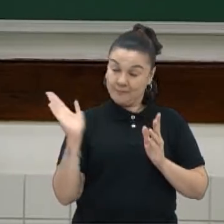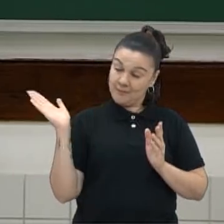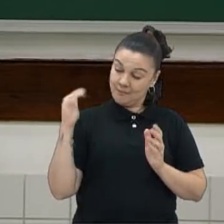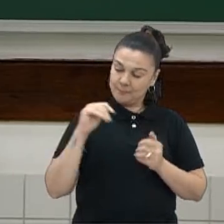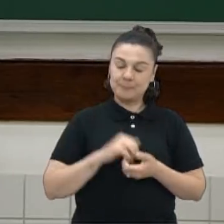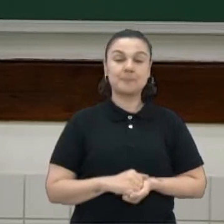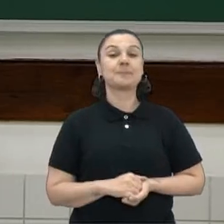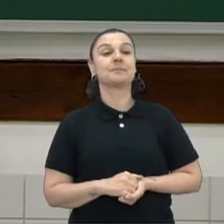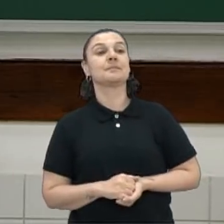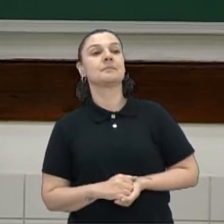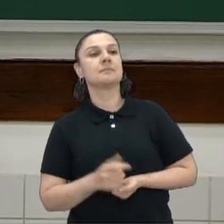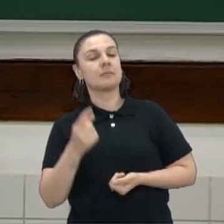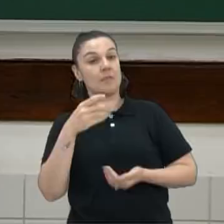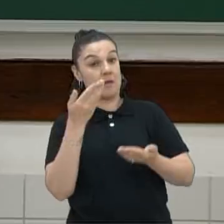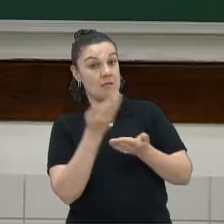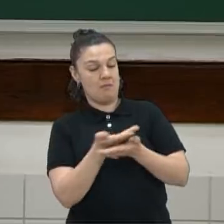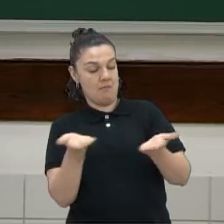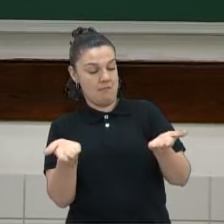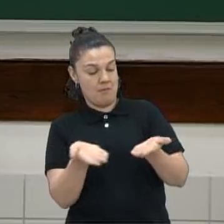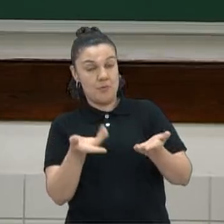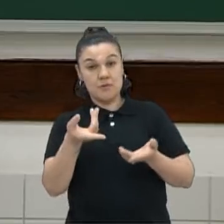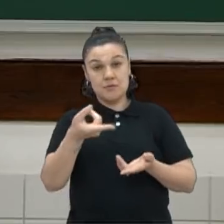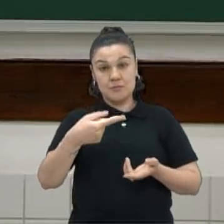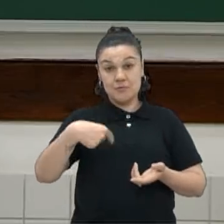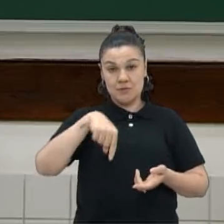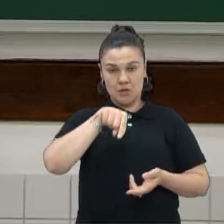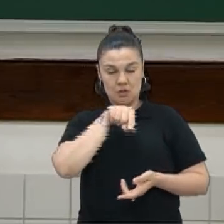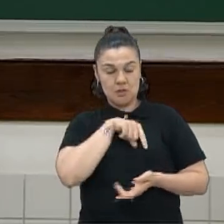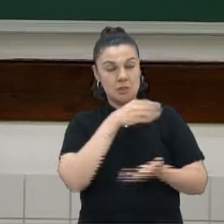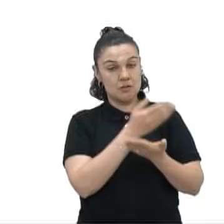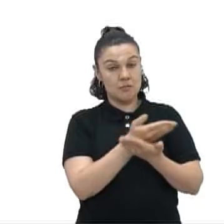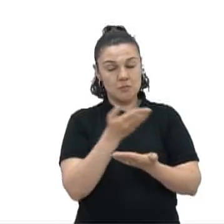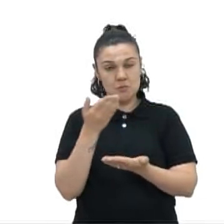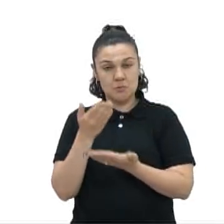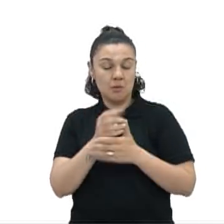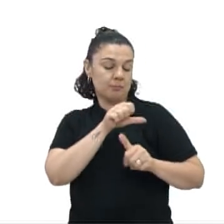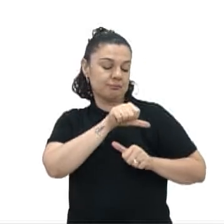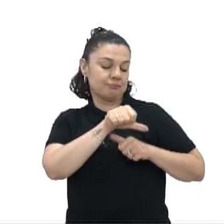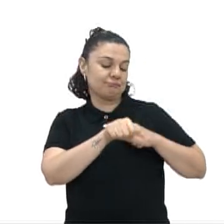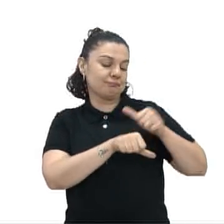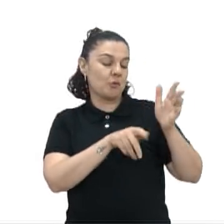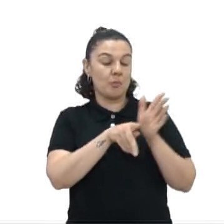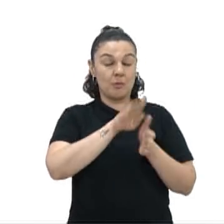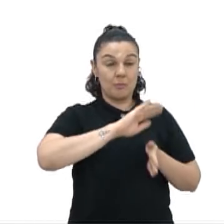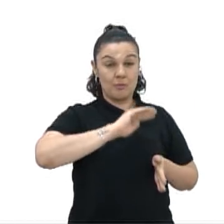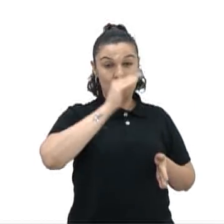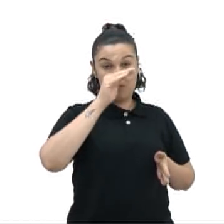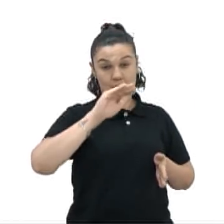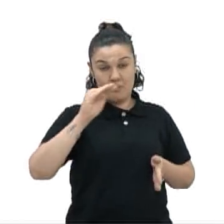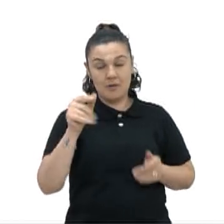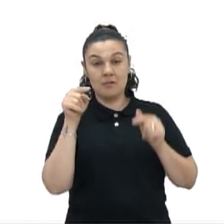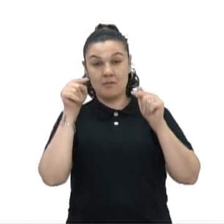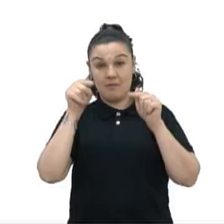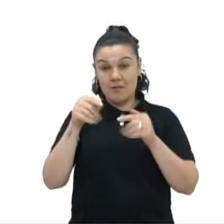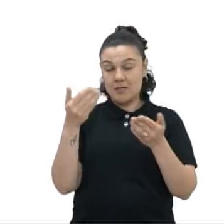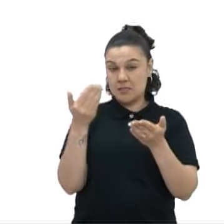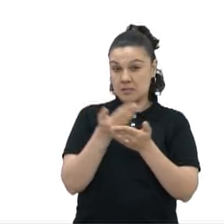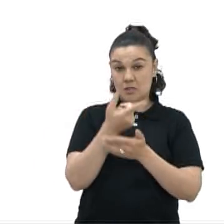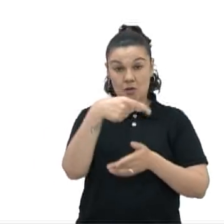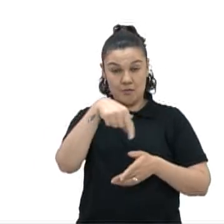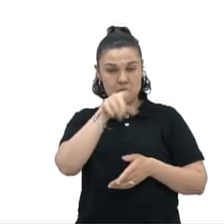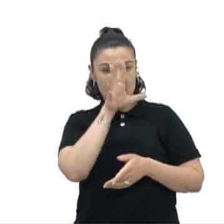lá? Na aula de hoje, nós vamos falar sobre os agentes transformadores do relevo. Nessa aula, você